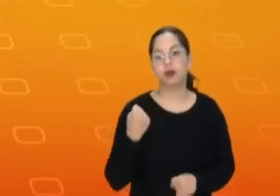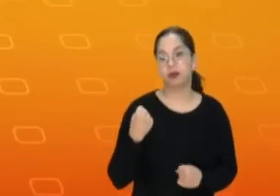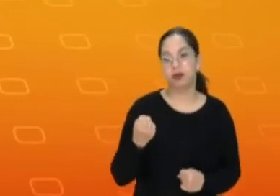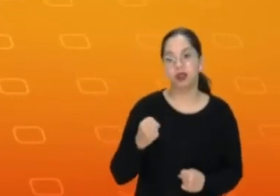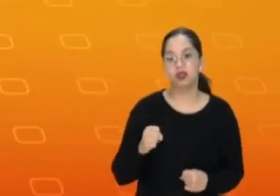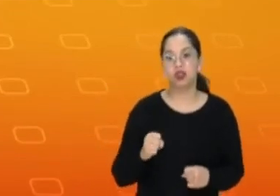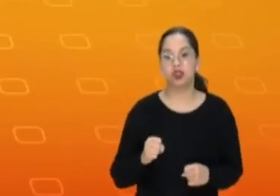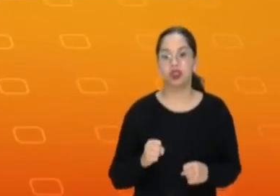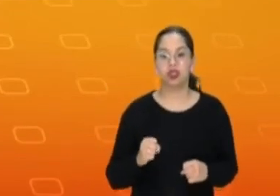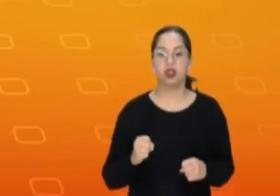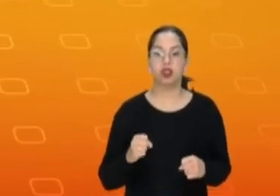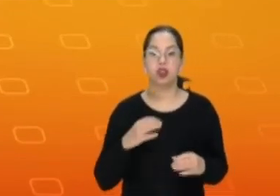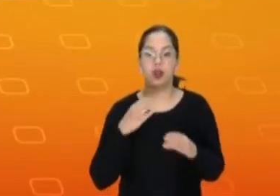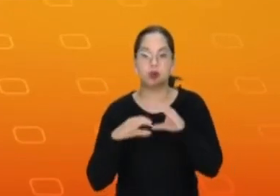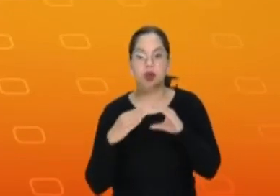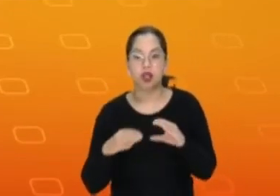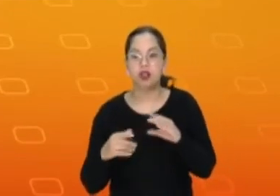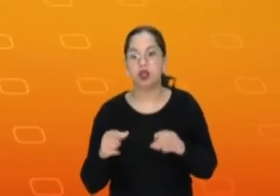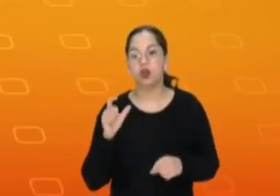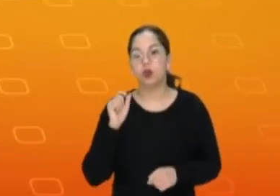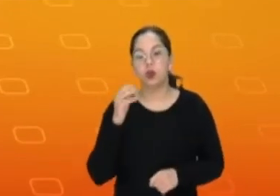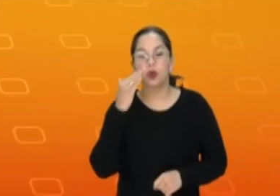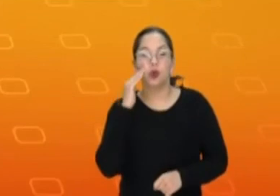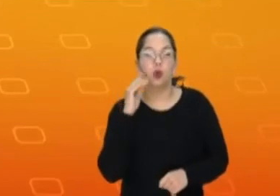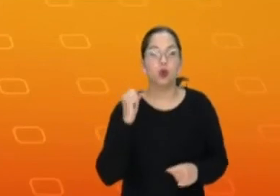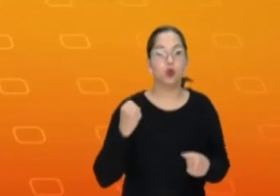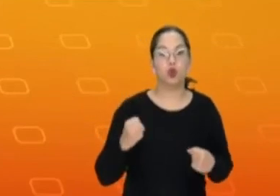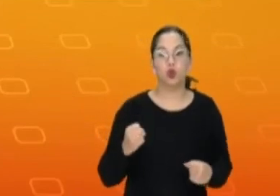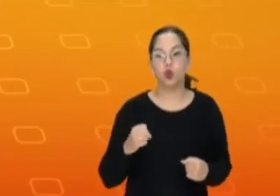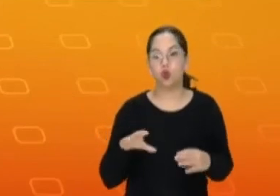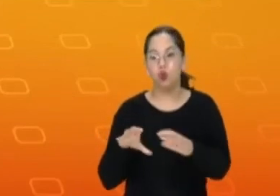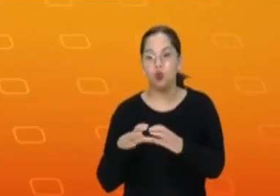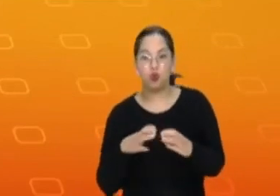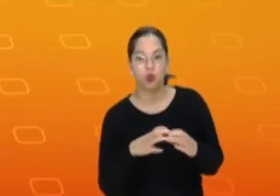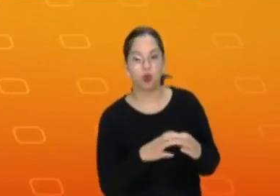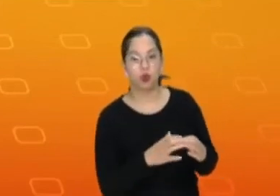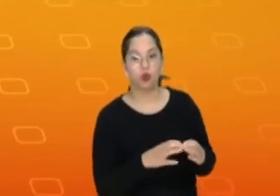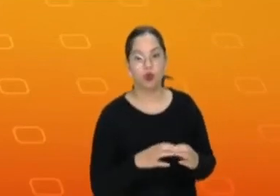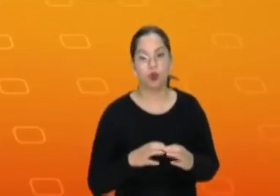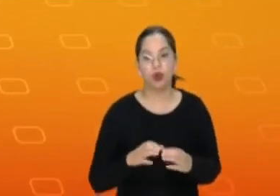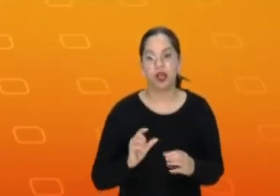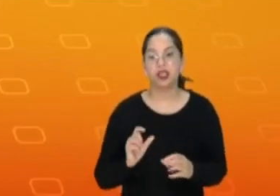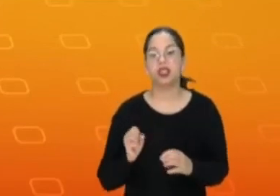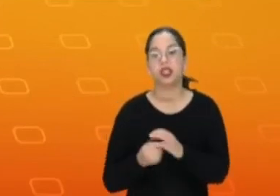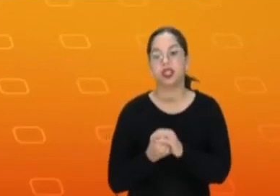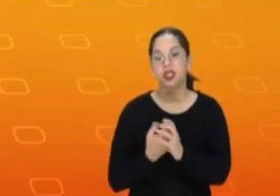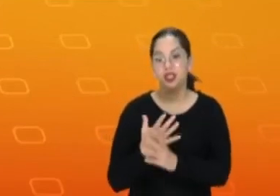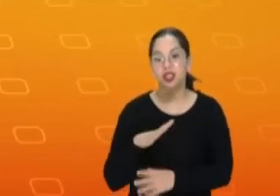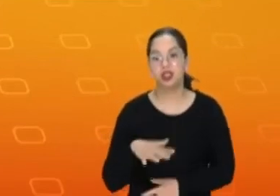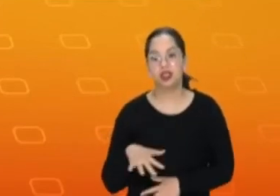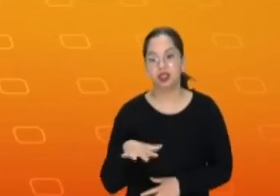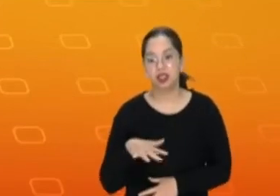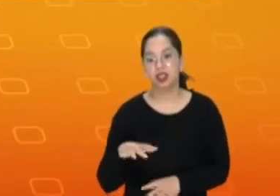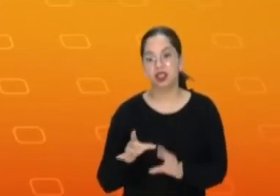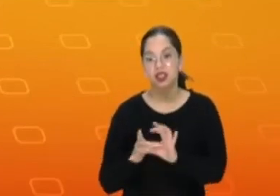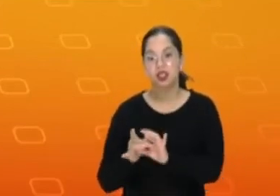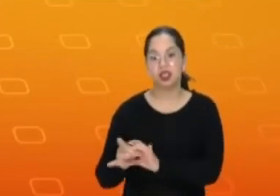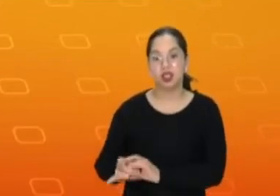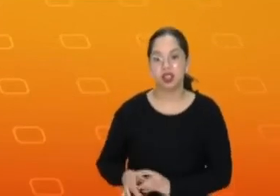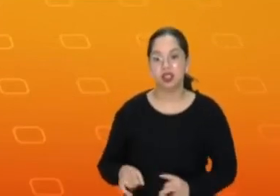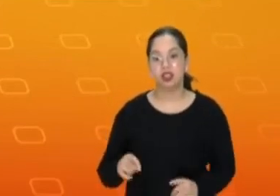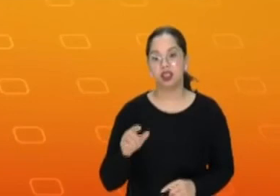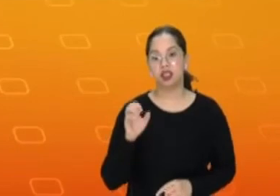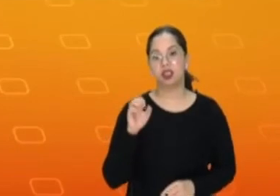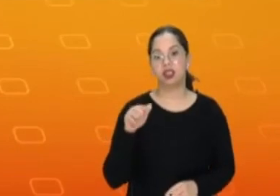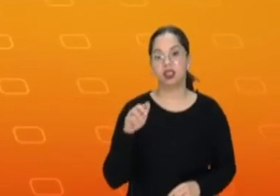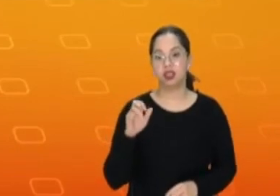mais forte do grupo corporativo, criar essas áreas segmentadas corporativas, mas a TI hoje parte para uma gestão de engenharia e